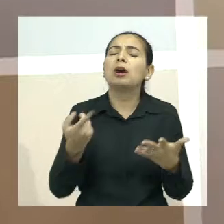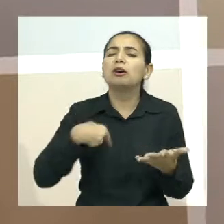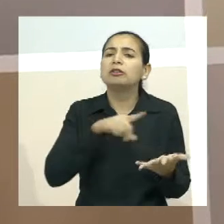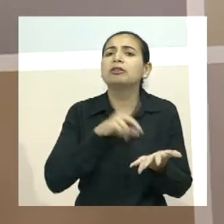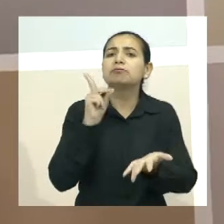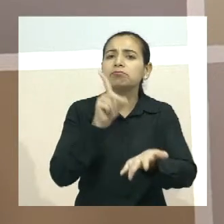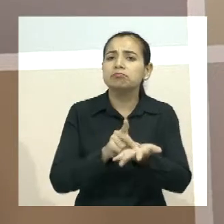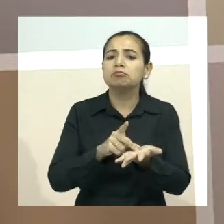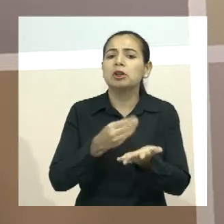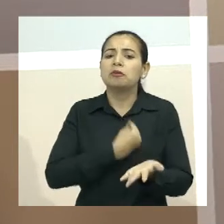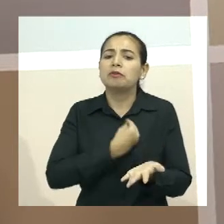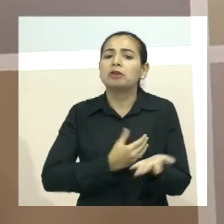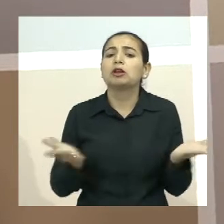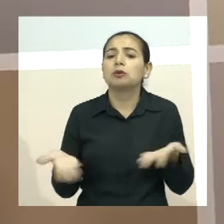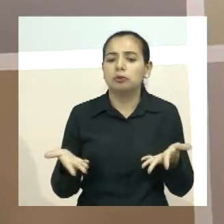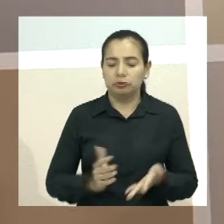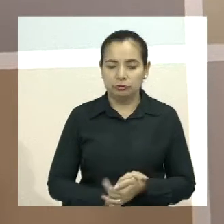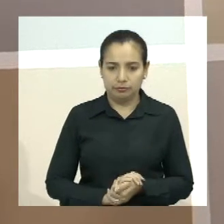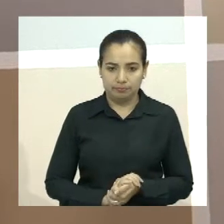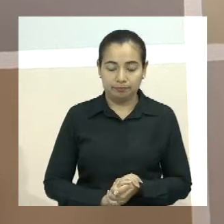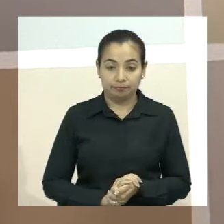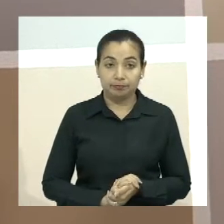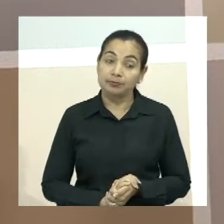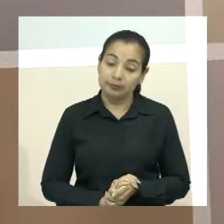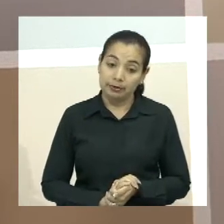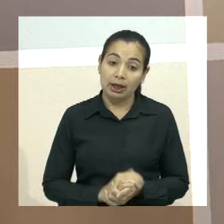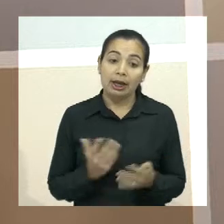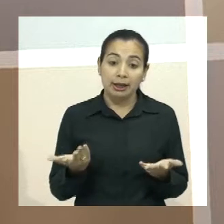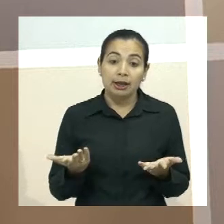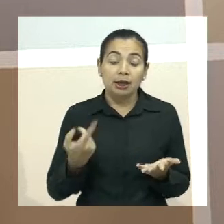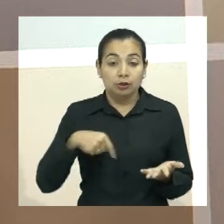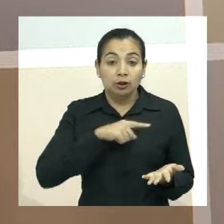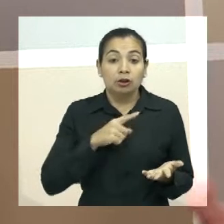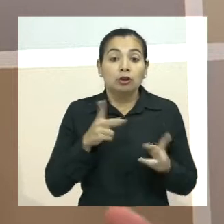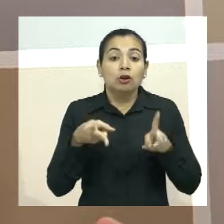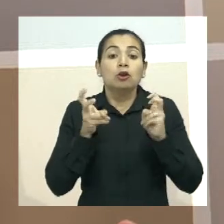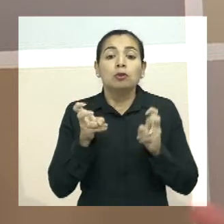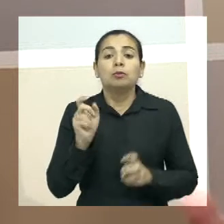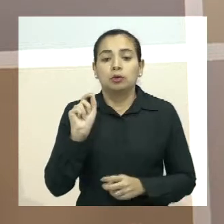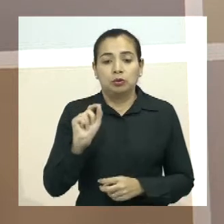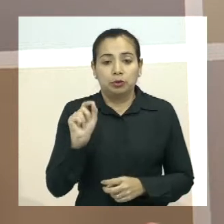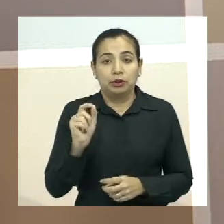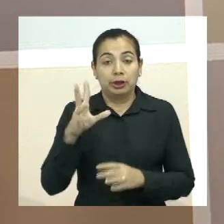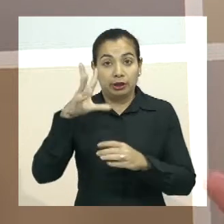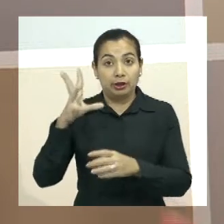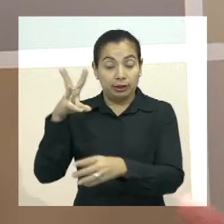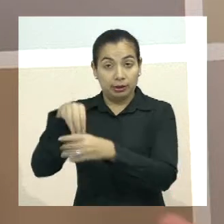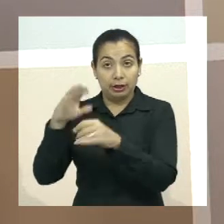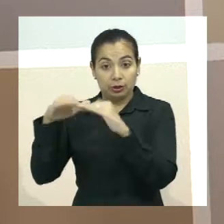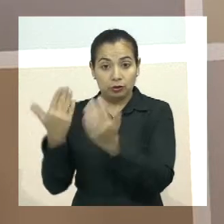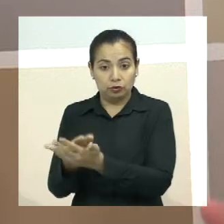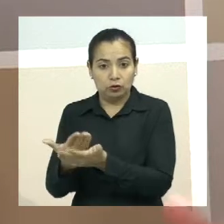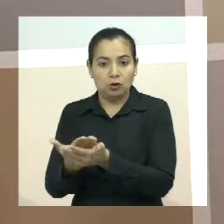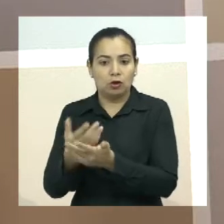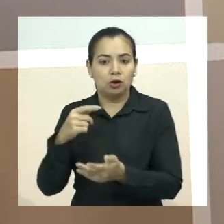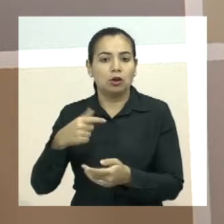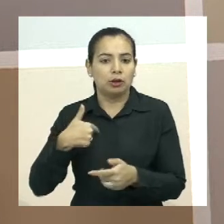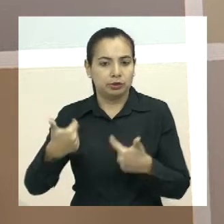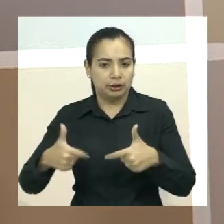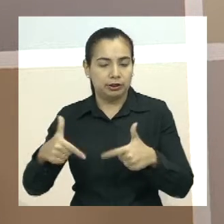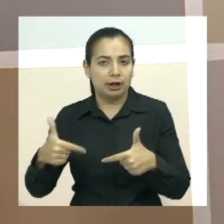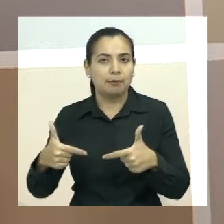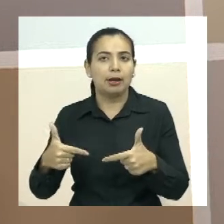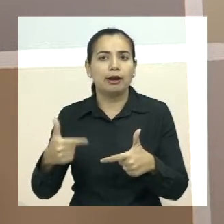hoje? Diante de tudo isso, né? A gente observa na maternidade escola, onde eu trabalho, cada vez mais gestação